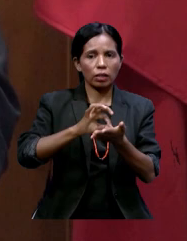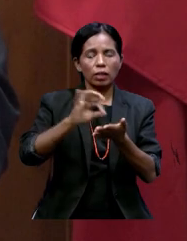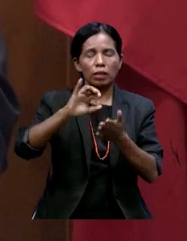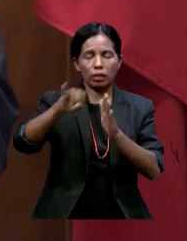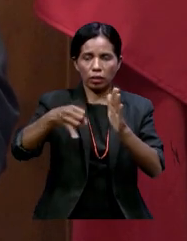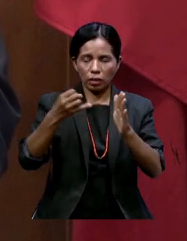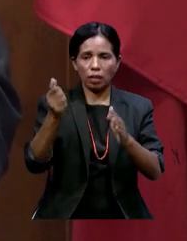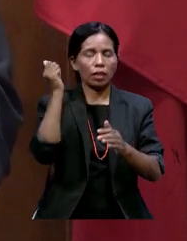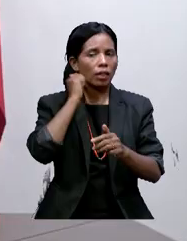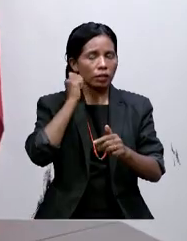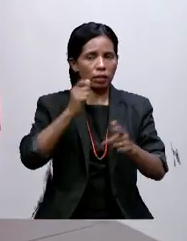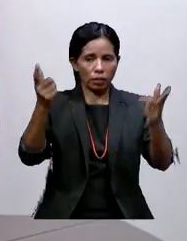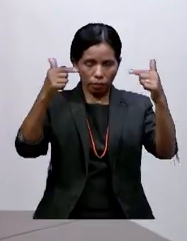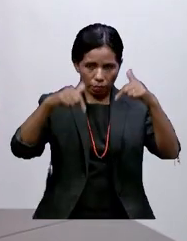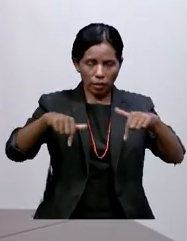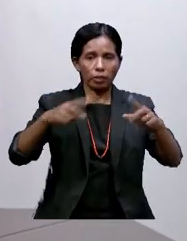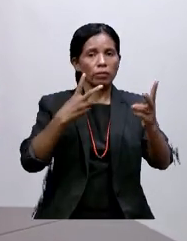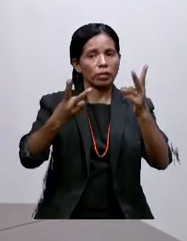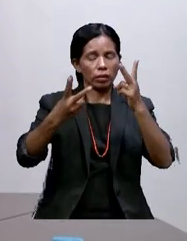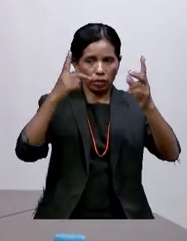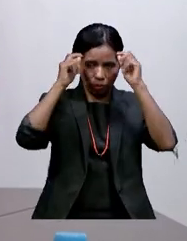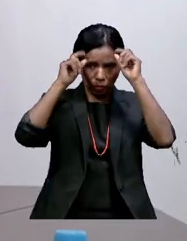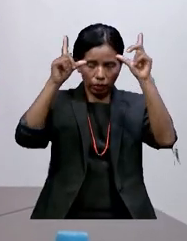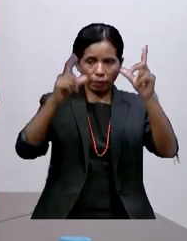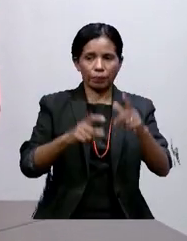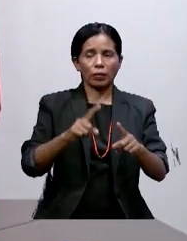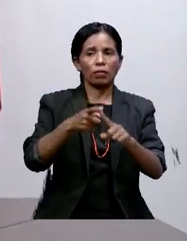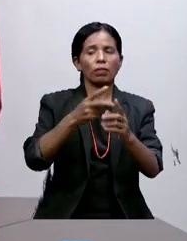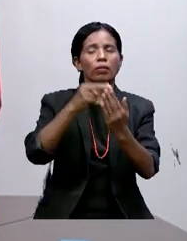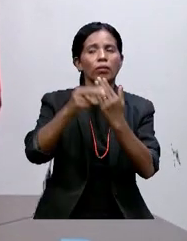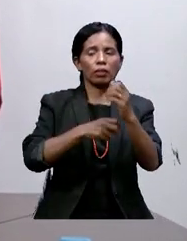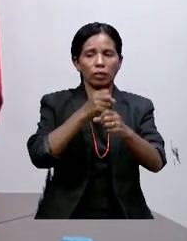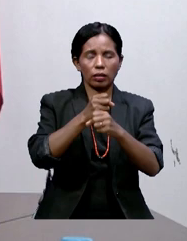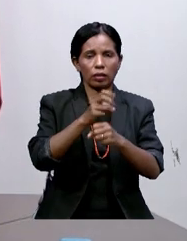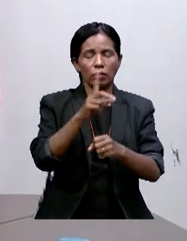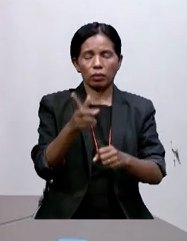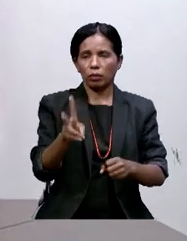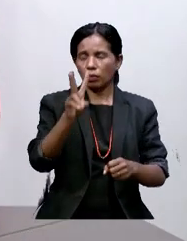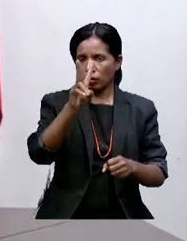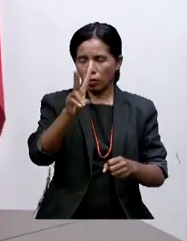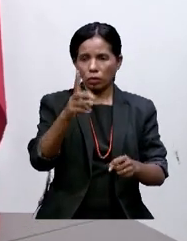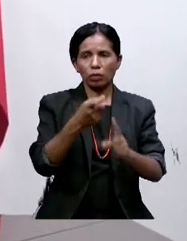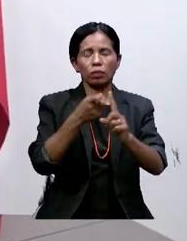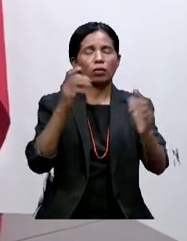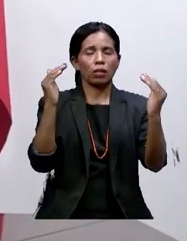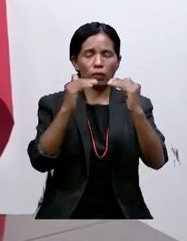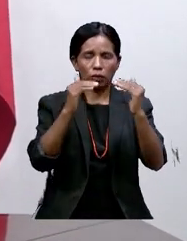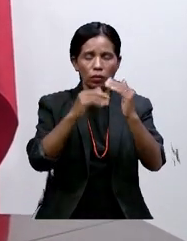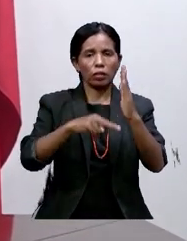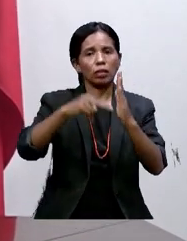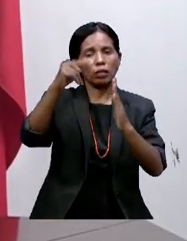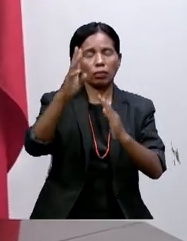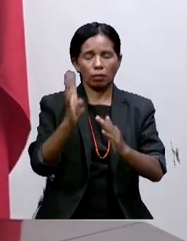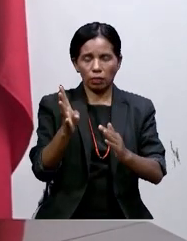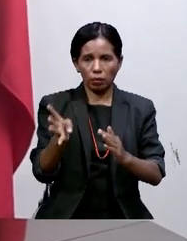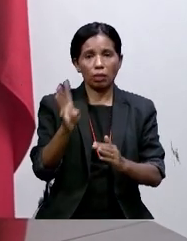ASEAN ni yang mai Timor Leste. Ia fulang Novembro tinang riuroron resin rua lihusi konferensi altu nivel badala hatnulu no